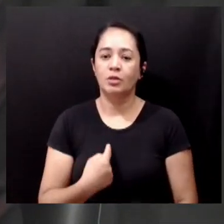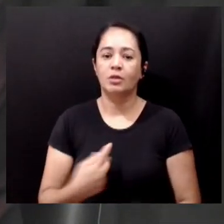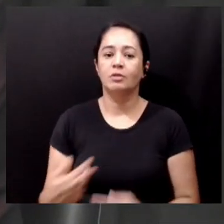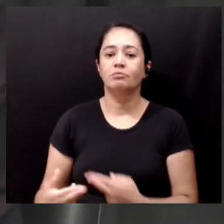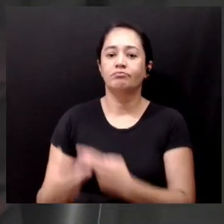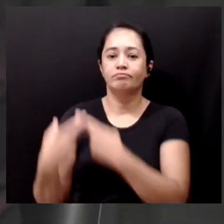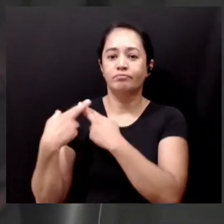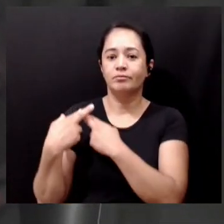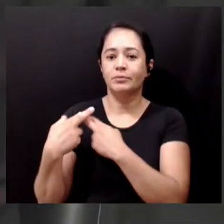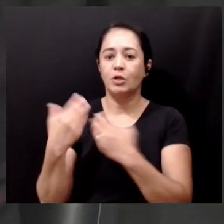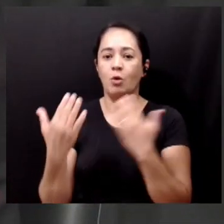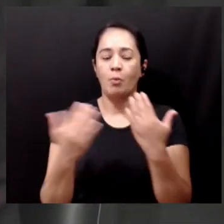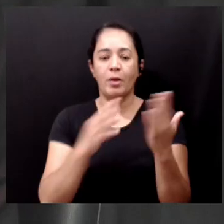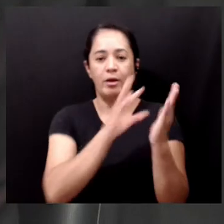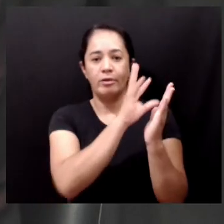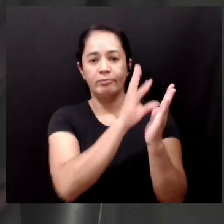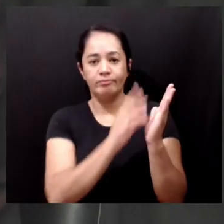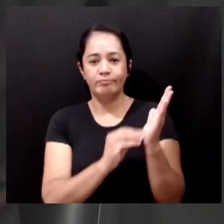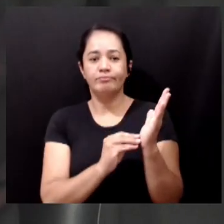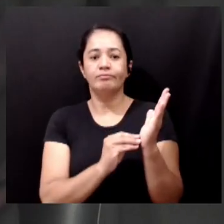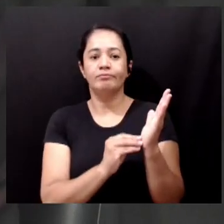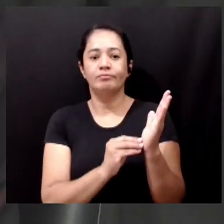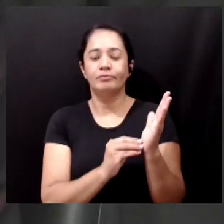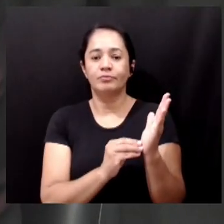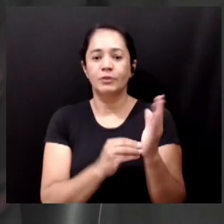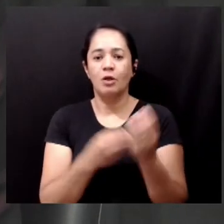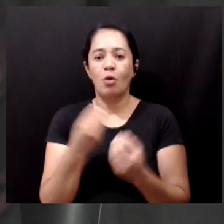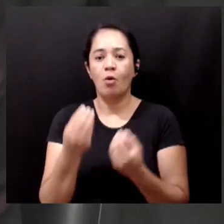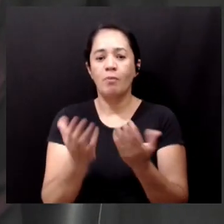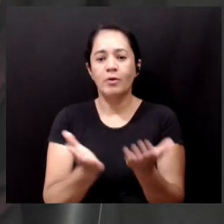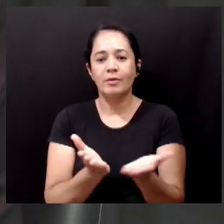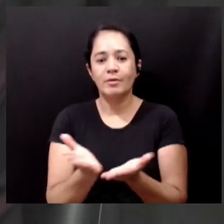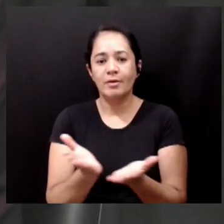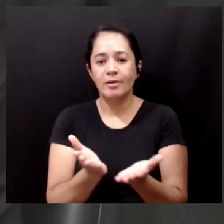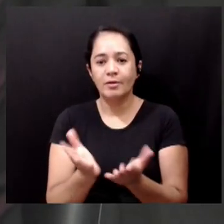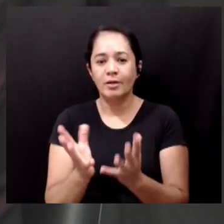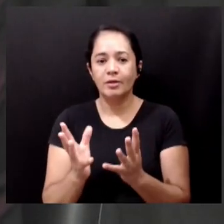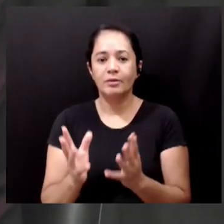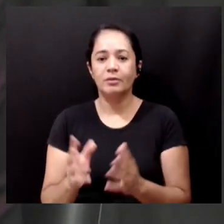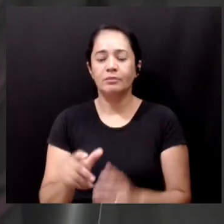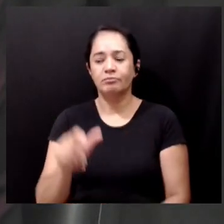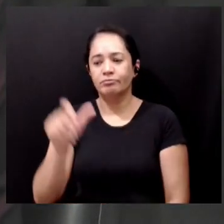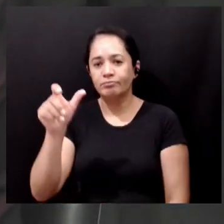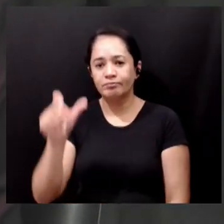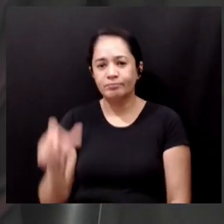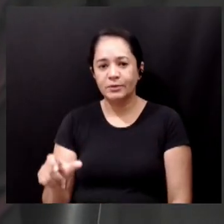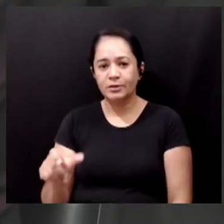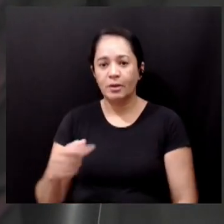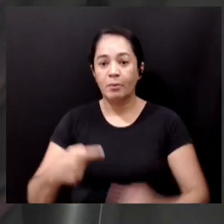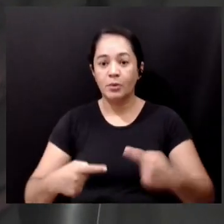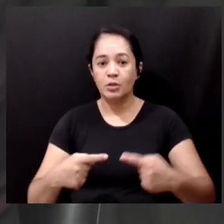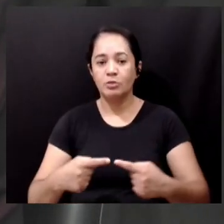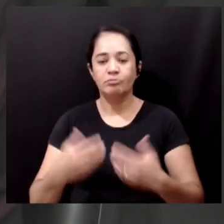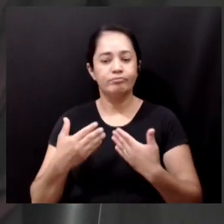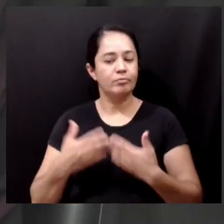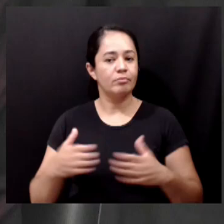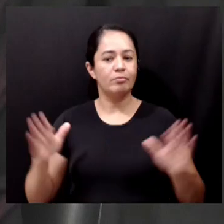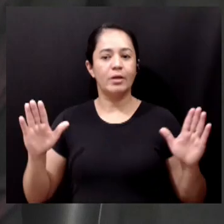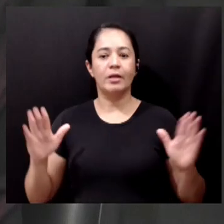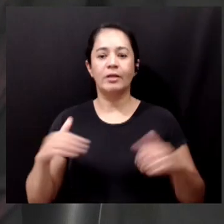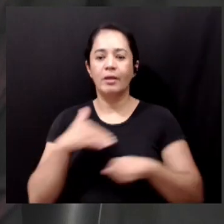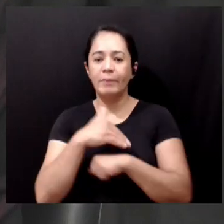né? De como tratar as coisas, né? É uma pessoa que politicamente ela é aberta ao diálogo, ela ensina muito a